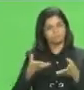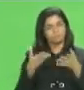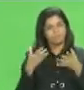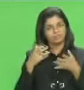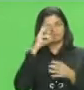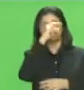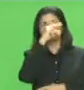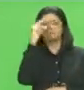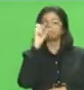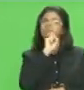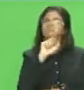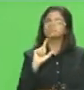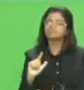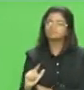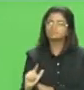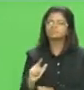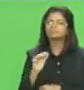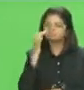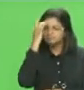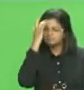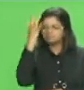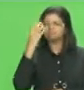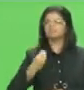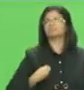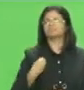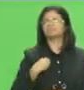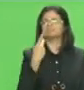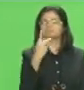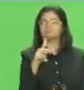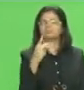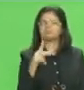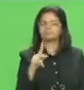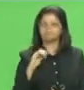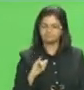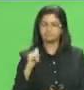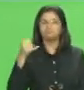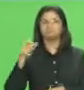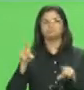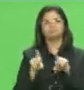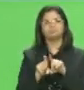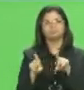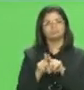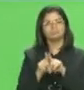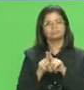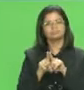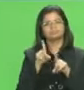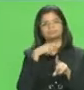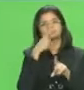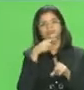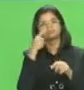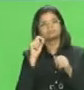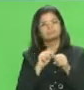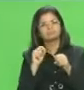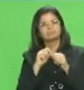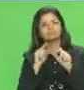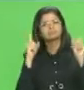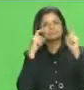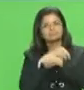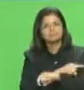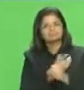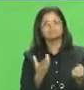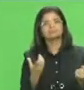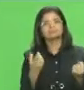Luís, para facilitar a sua vida, para oportunizar você a não passar por este constrangimento,